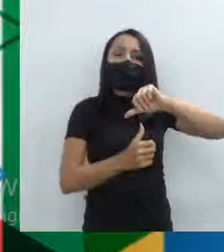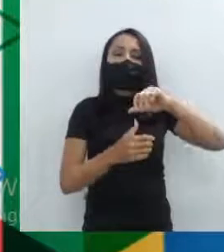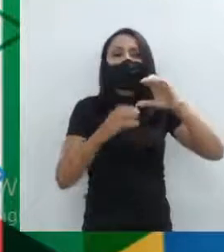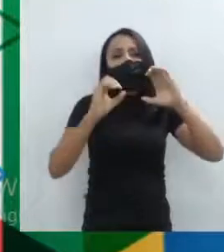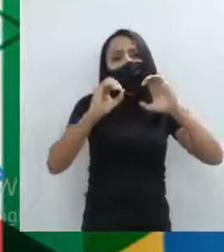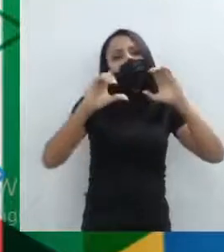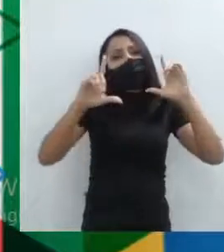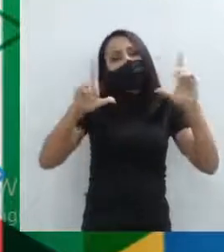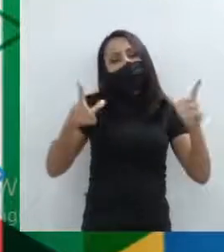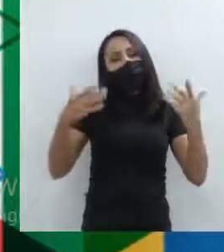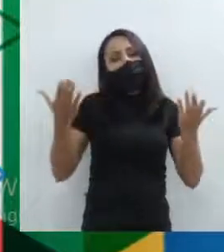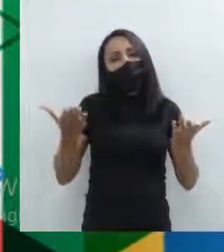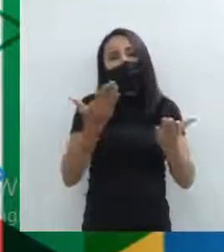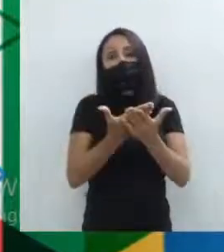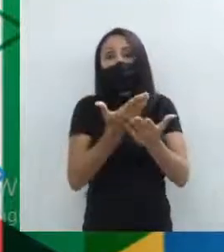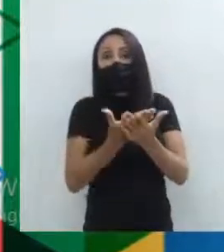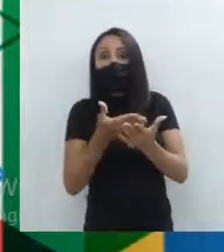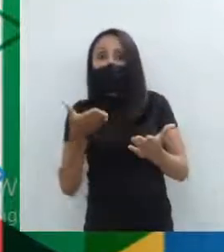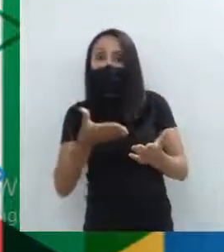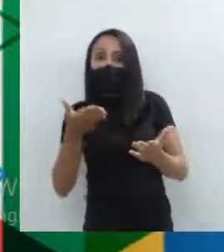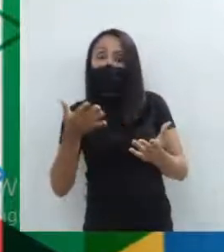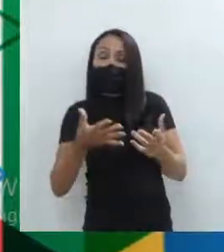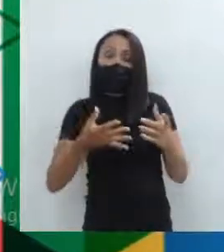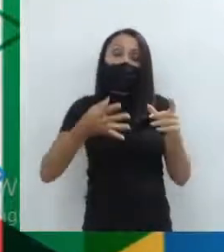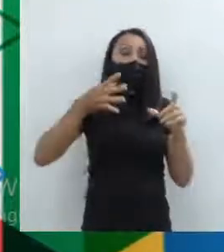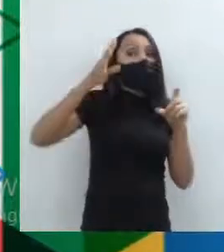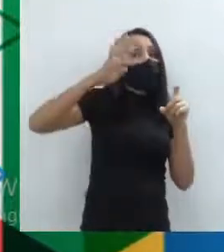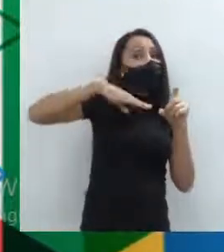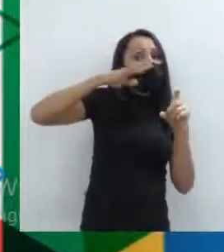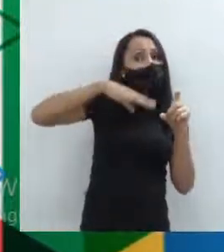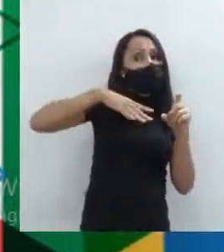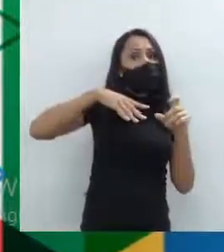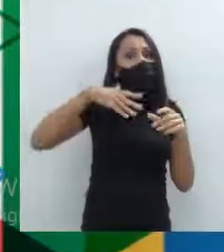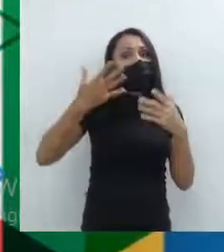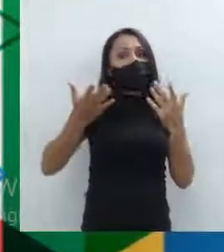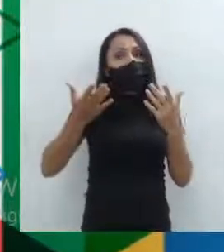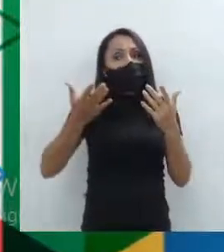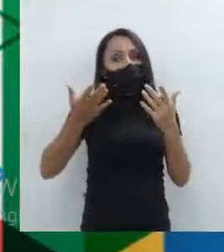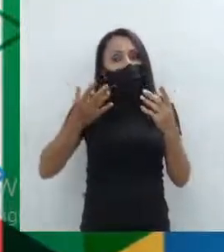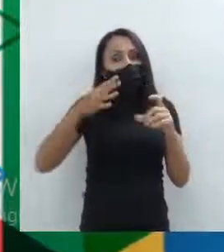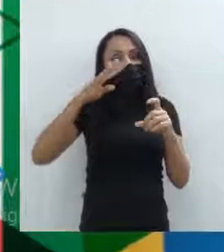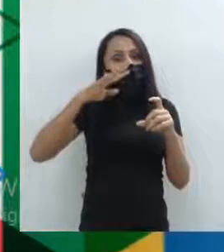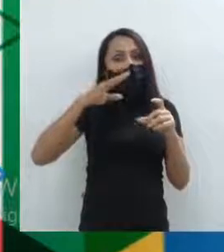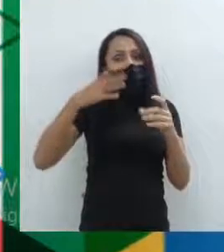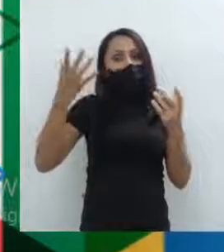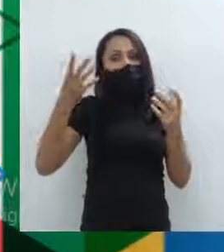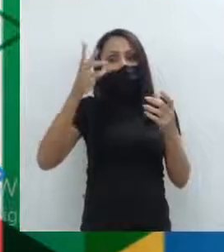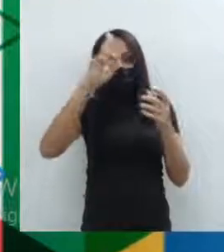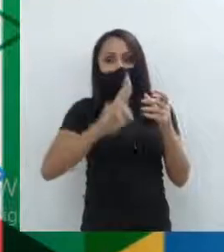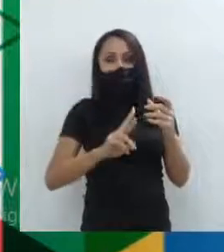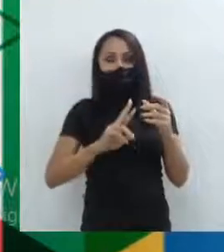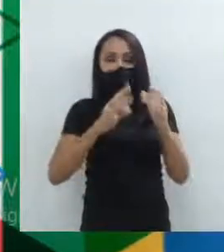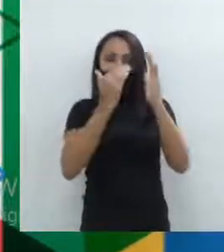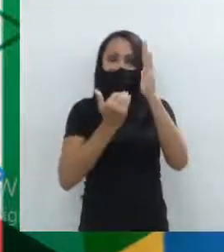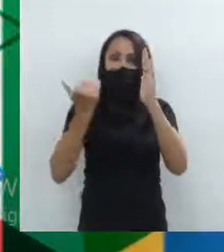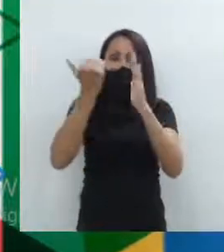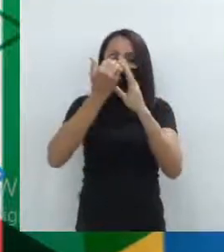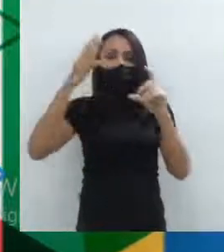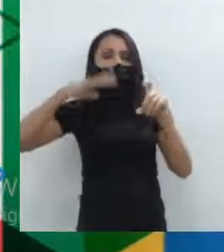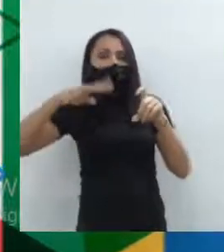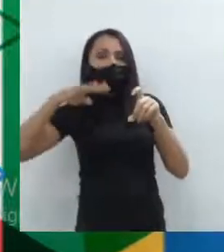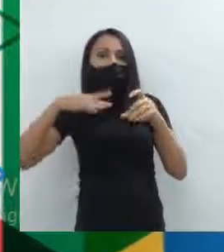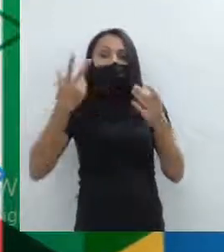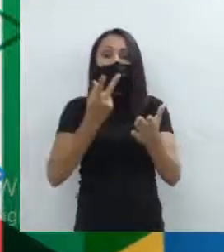aula como a nossa hoje, a gente fala, ó, o mito, a razão superou o mito. Então você pode pensar assim, nossa, isso